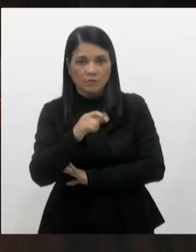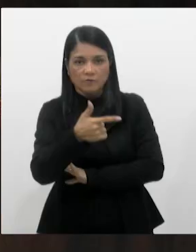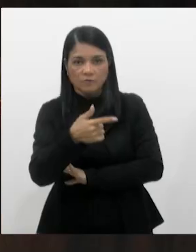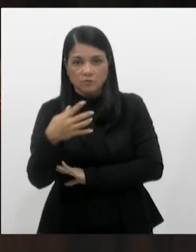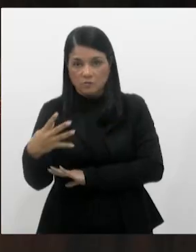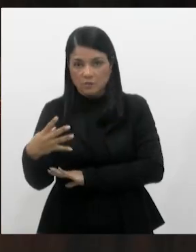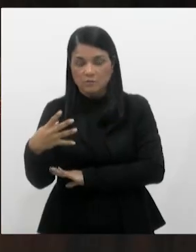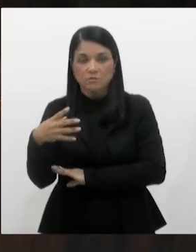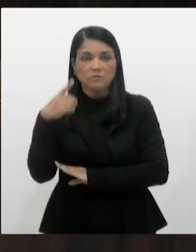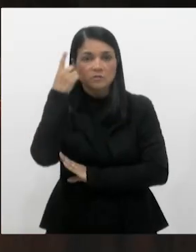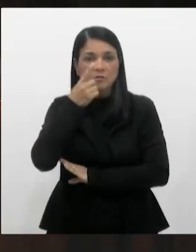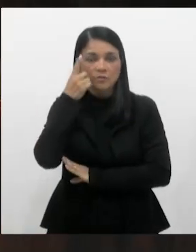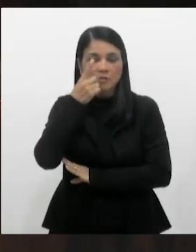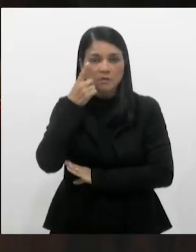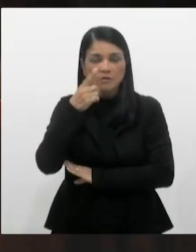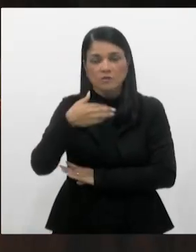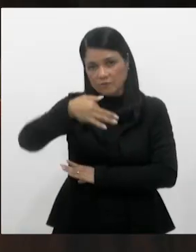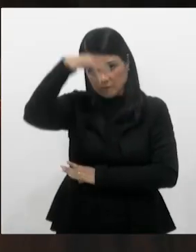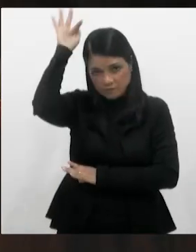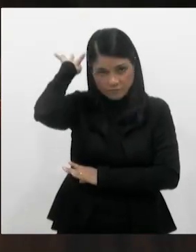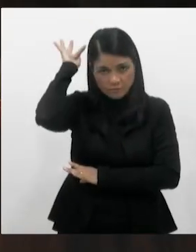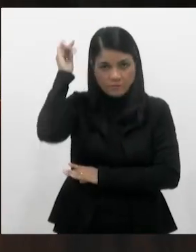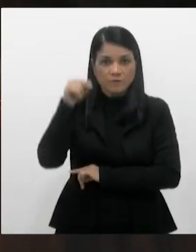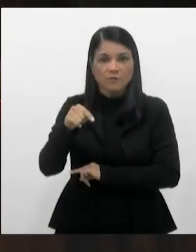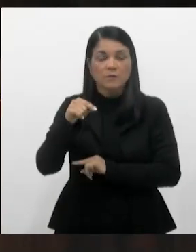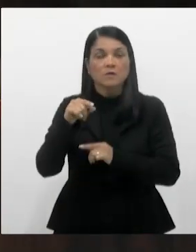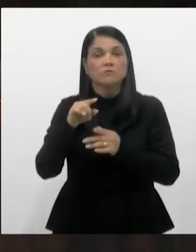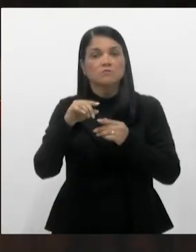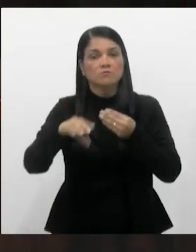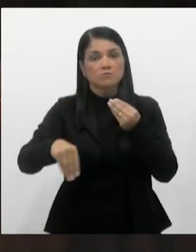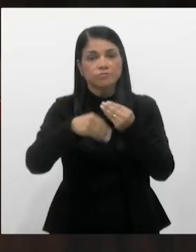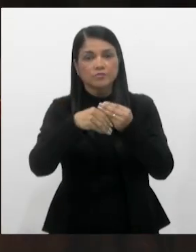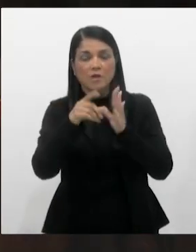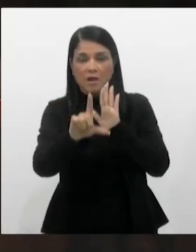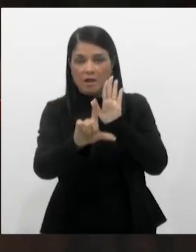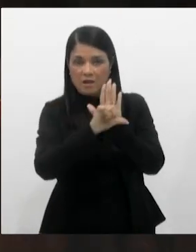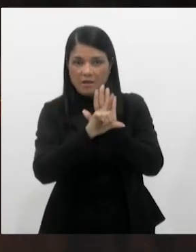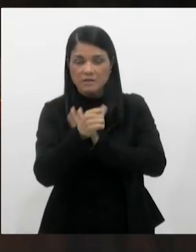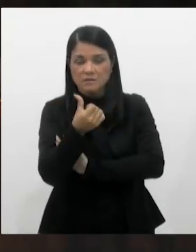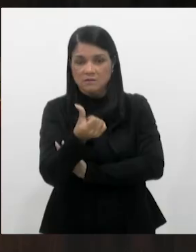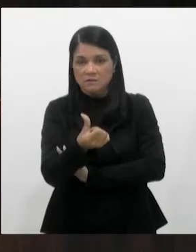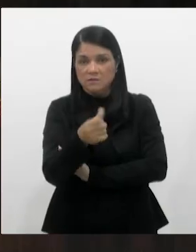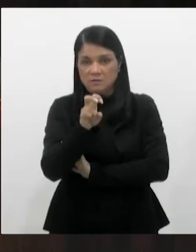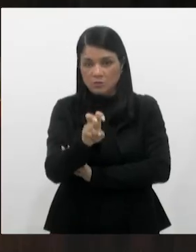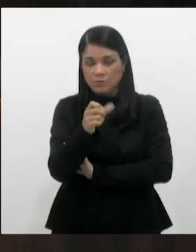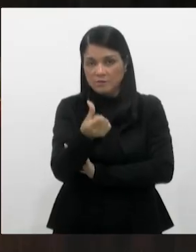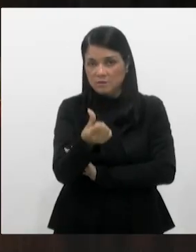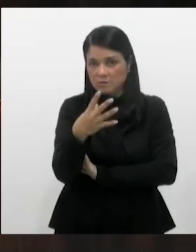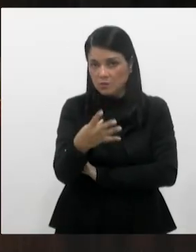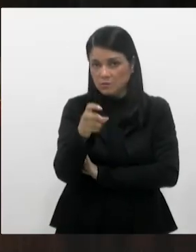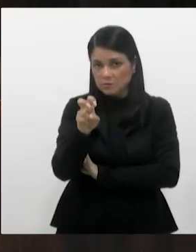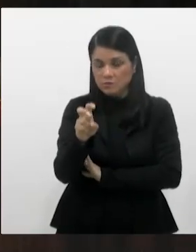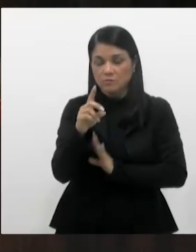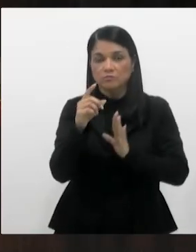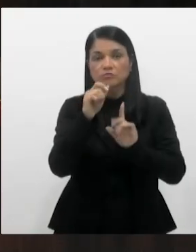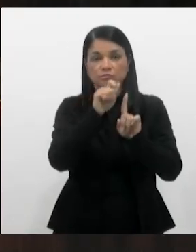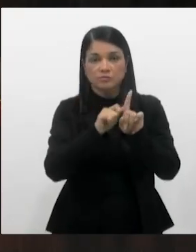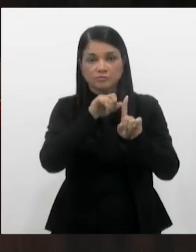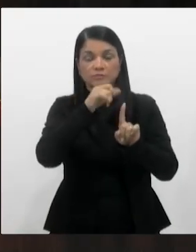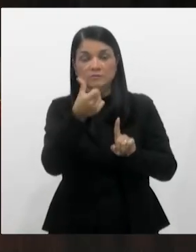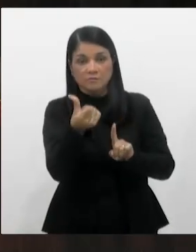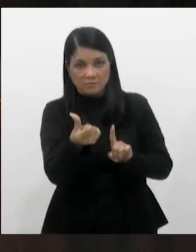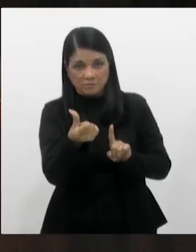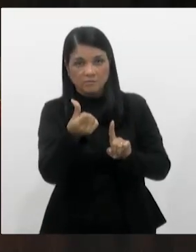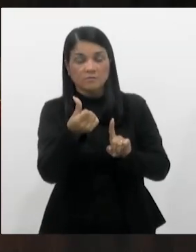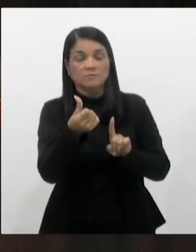3.945/2024, de autoria do deputado Fred Pacheco, que altera a lei número 5.645, de 6 de janeiro de 2010, para